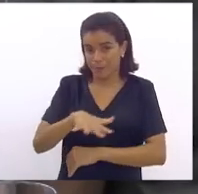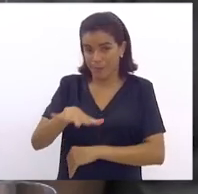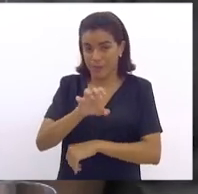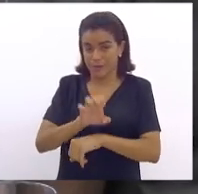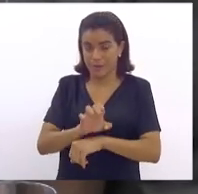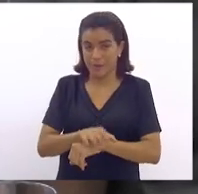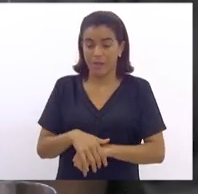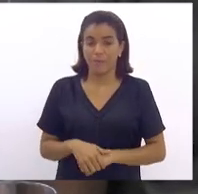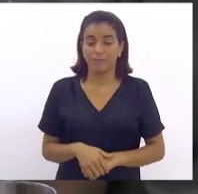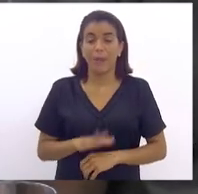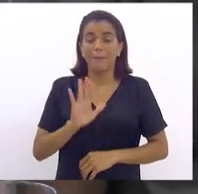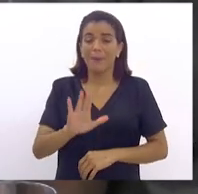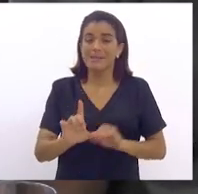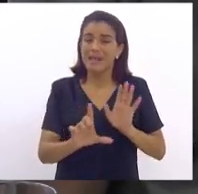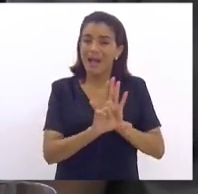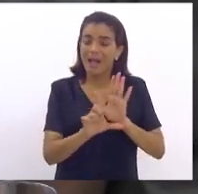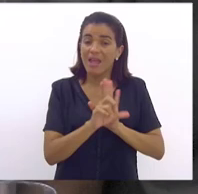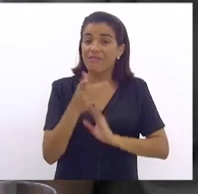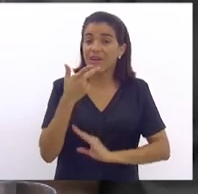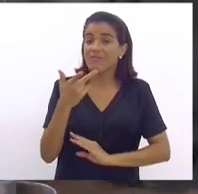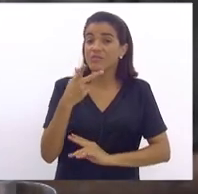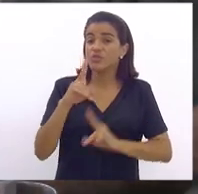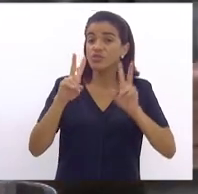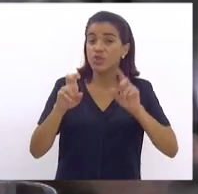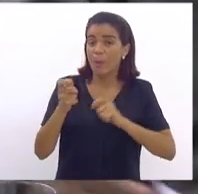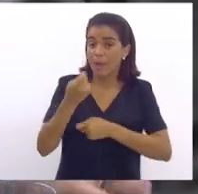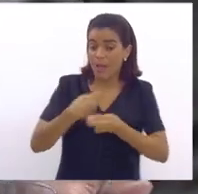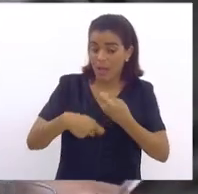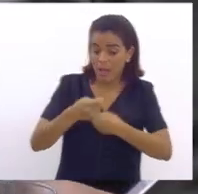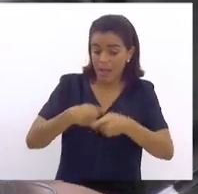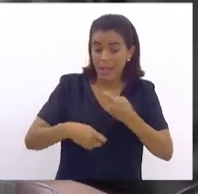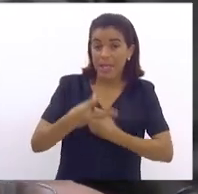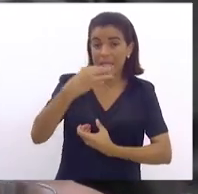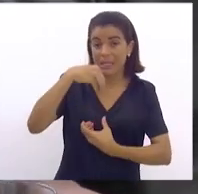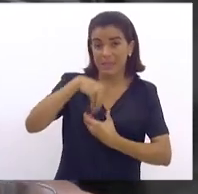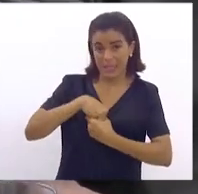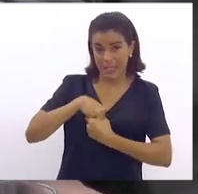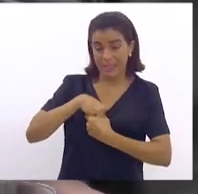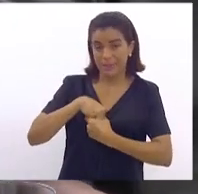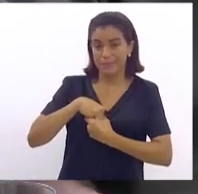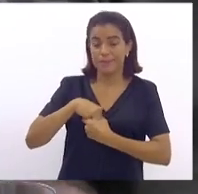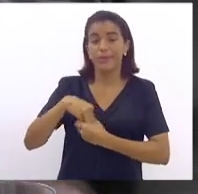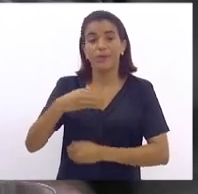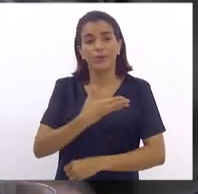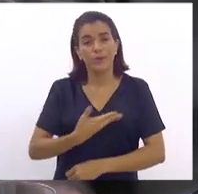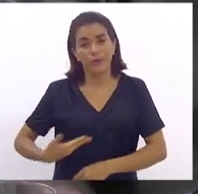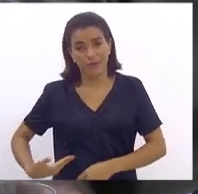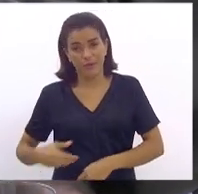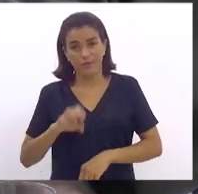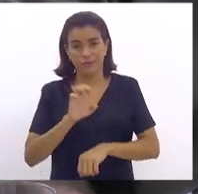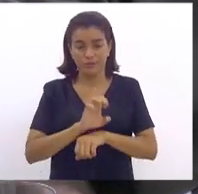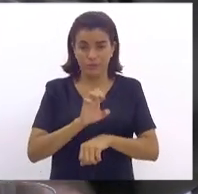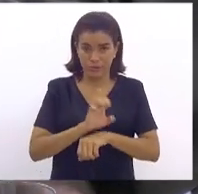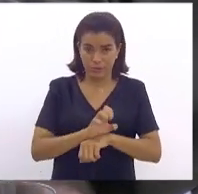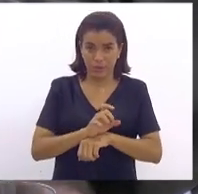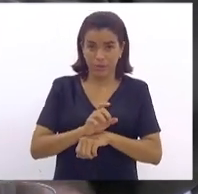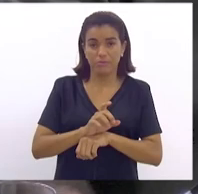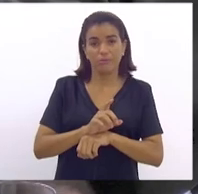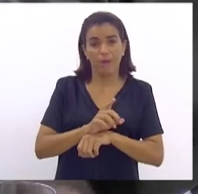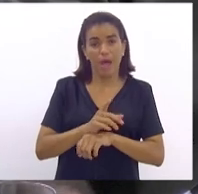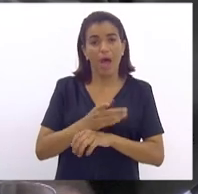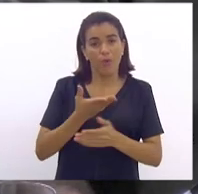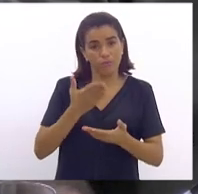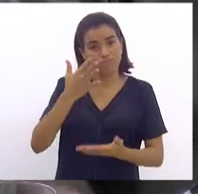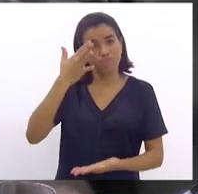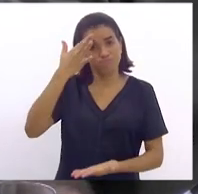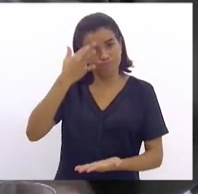Acontece que a lei dizia operação interna, e o governo do Estado, ao regulamentar a matéria,